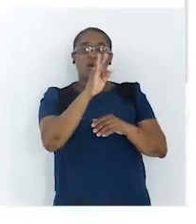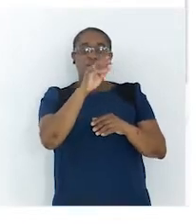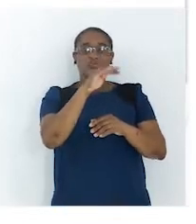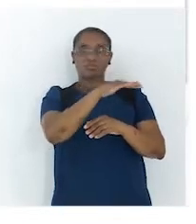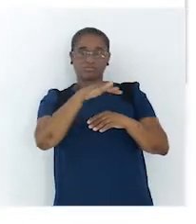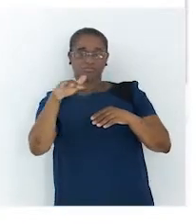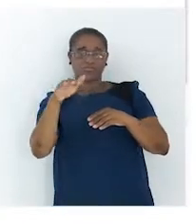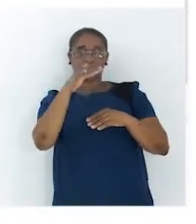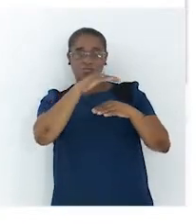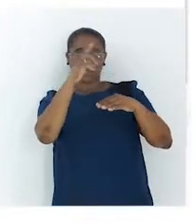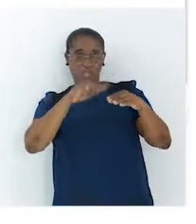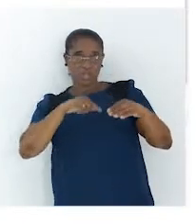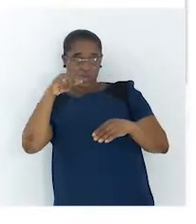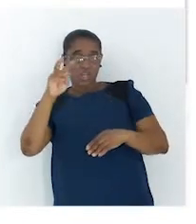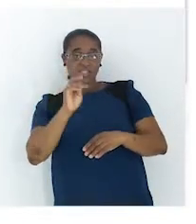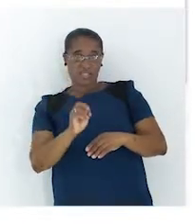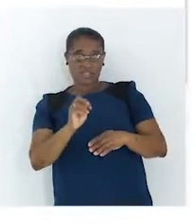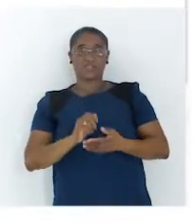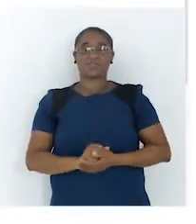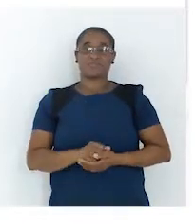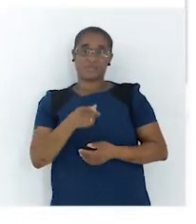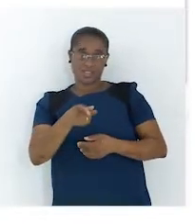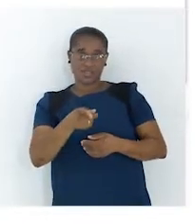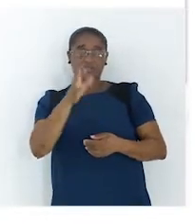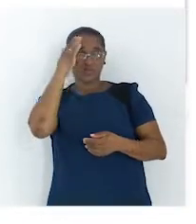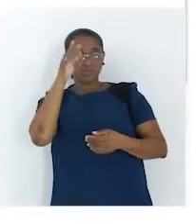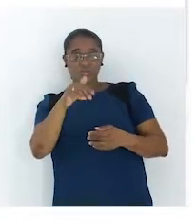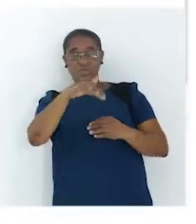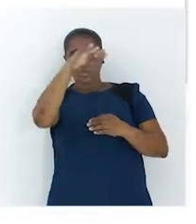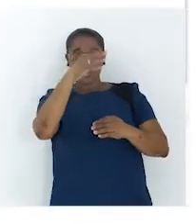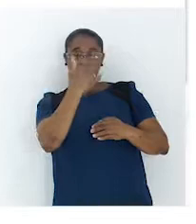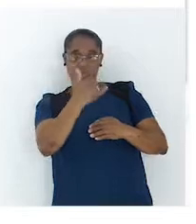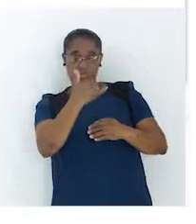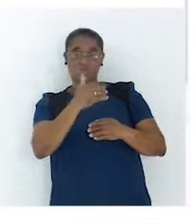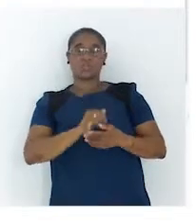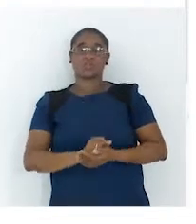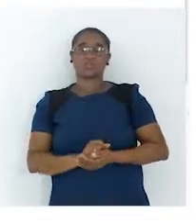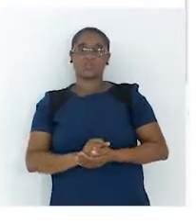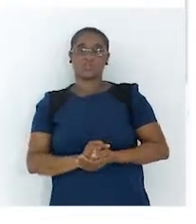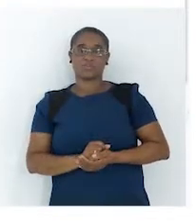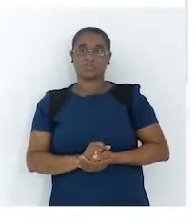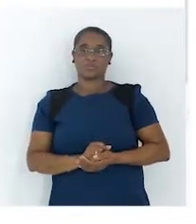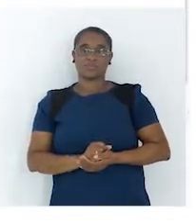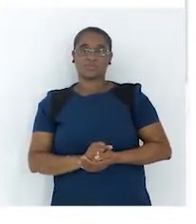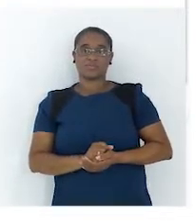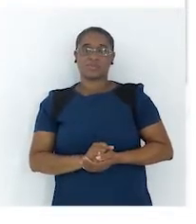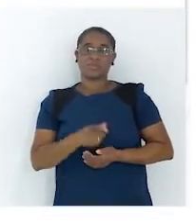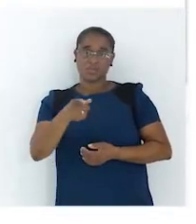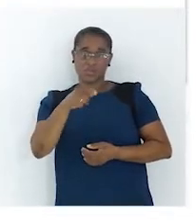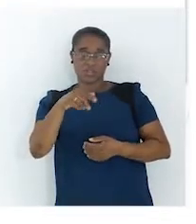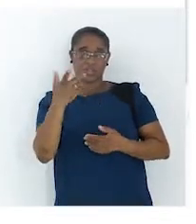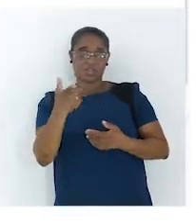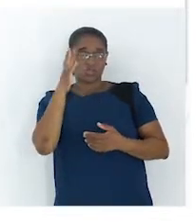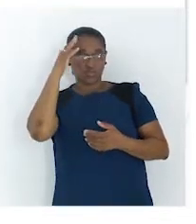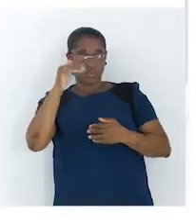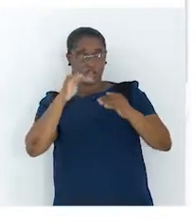quadrada de três neste caso o yin C2 o índice do radical